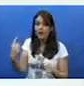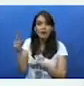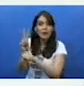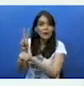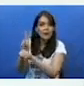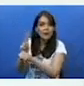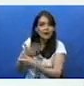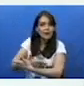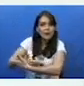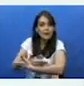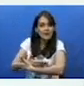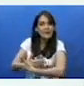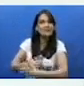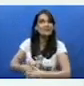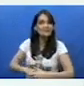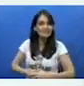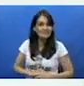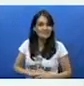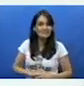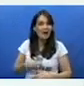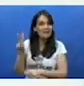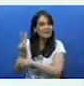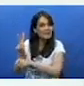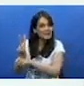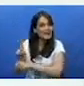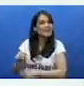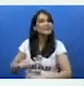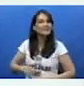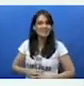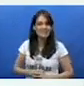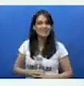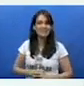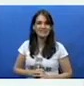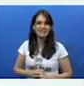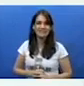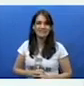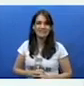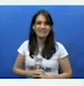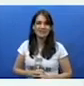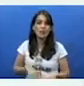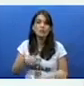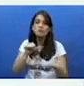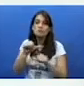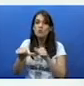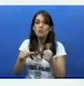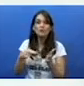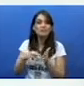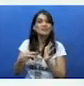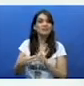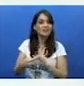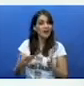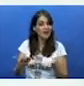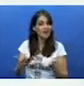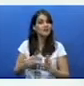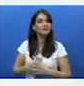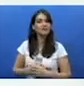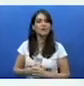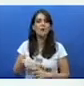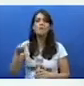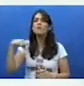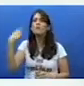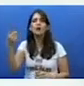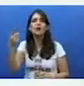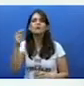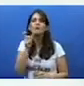babá. Isso, a babá cuida muito bem do bebê. Tá vendo como muda a palavrinha? A